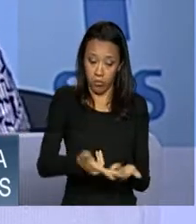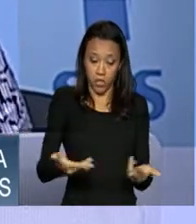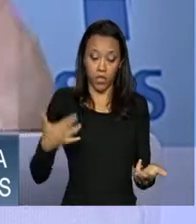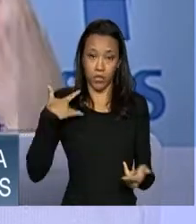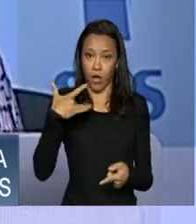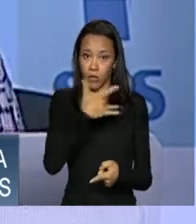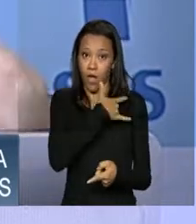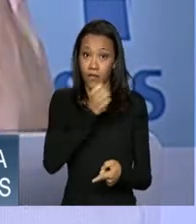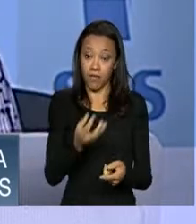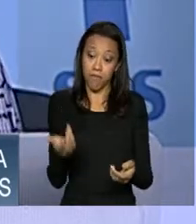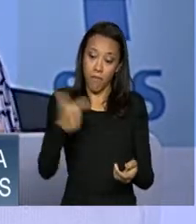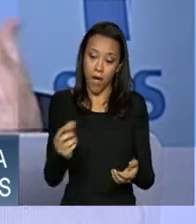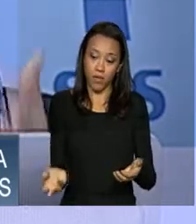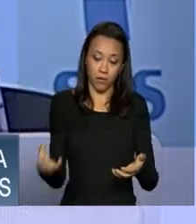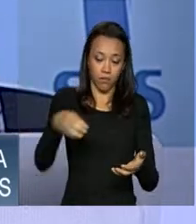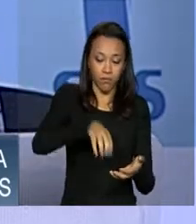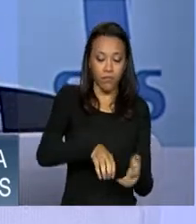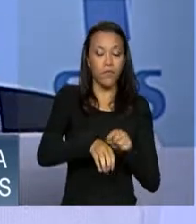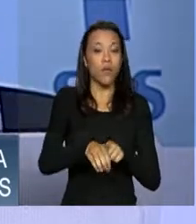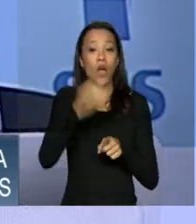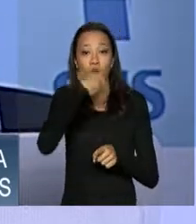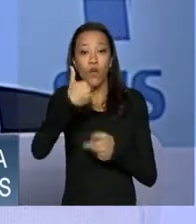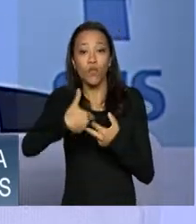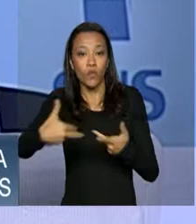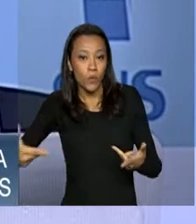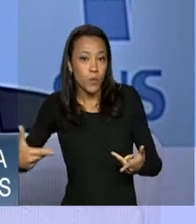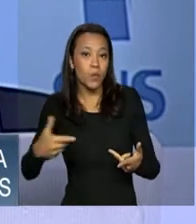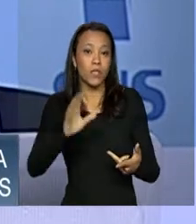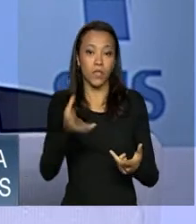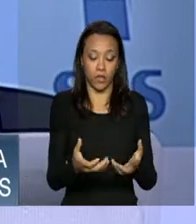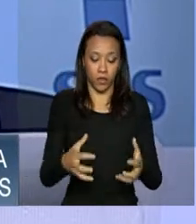ainda acresce frutas, legumes